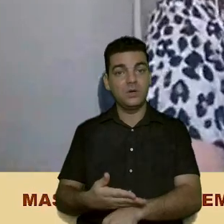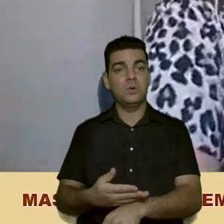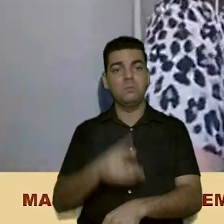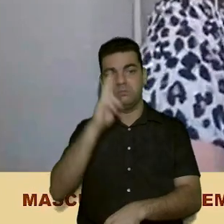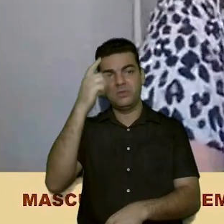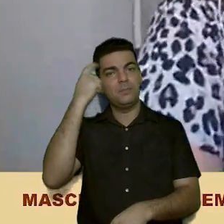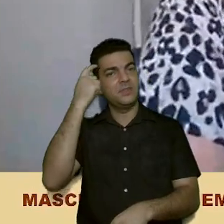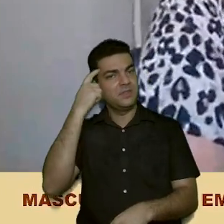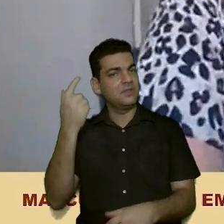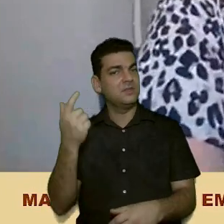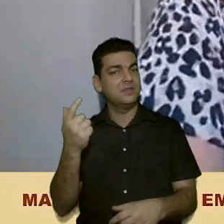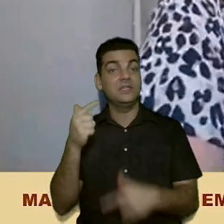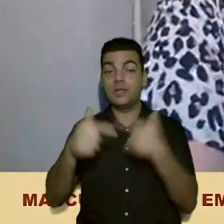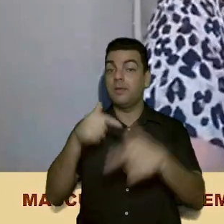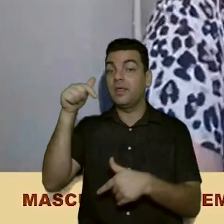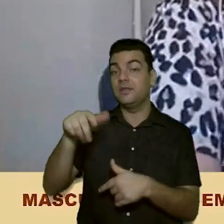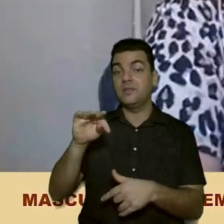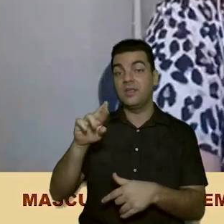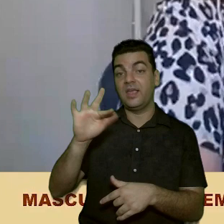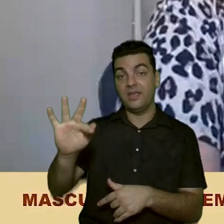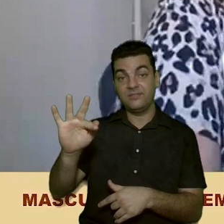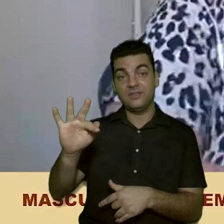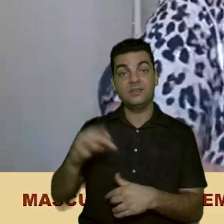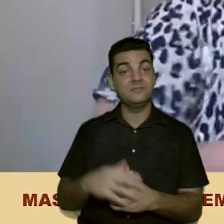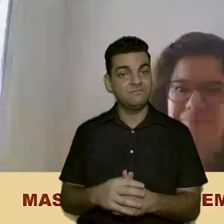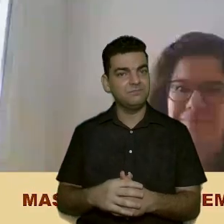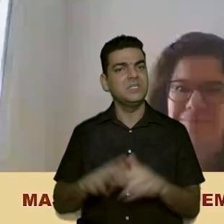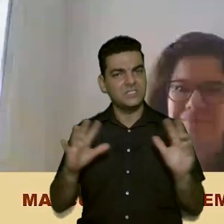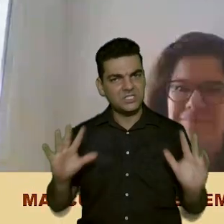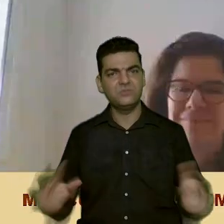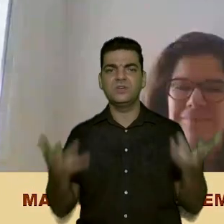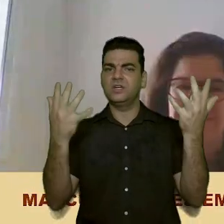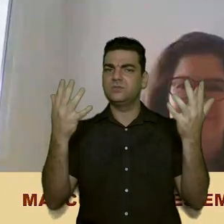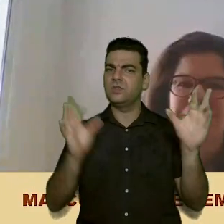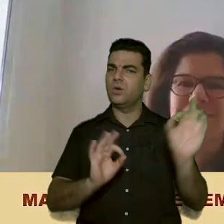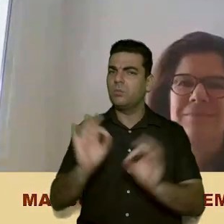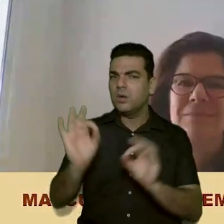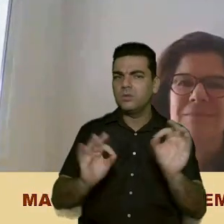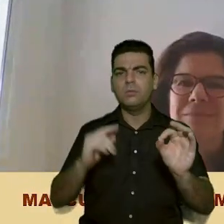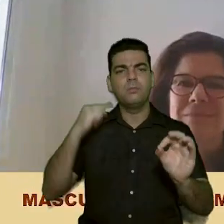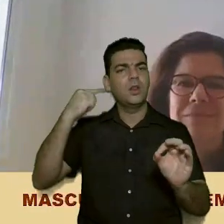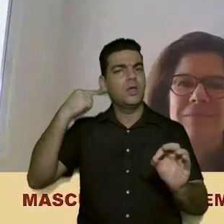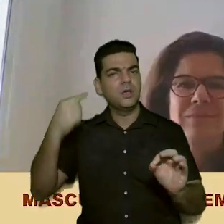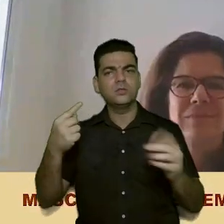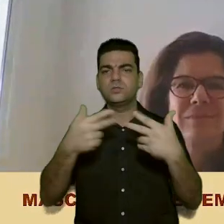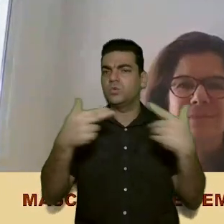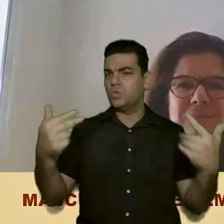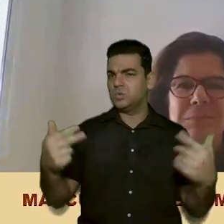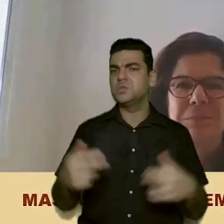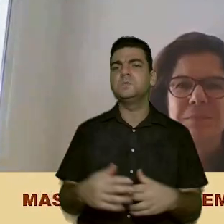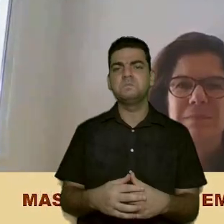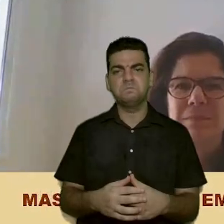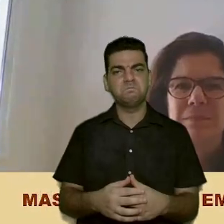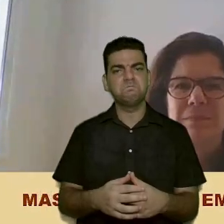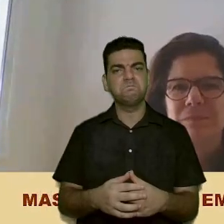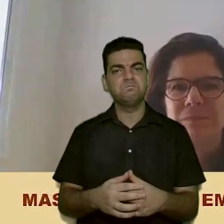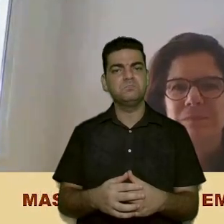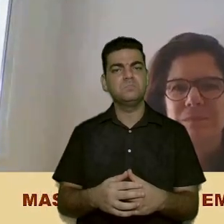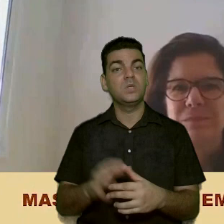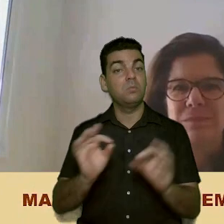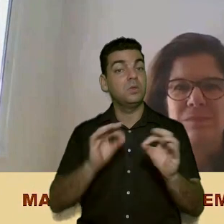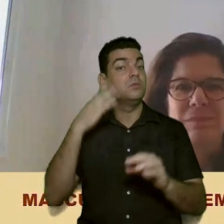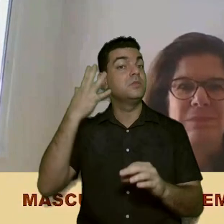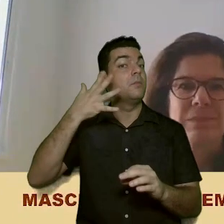selecionado e de parabenizar, Rafa, você, um cara branco, né, cis, hétero, tal, tá aí na instituição e agitando,